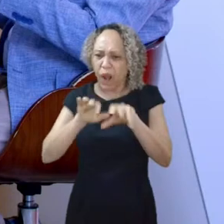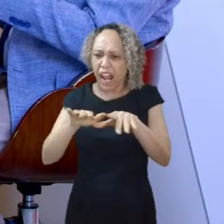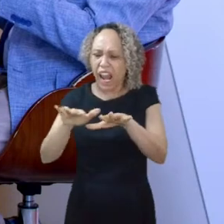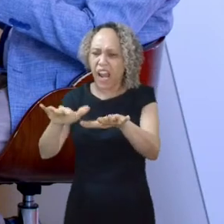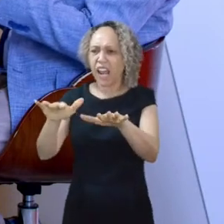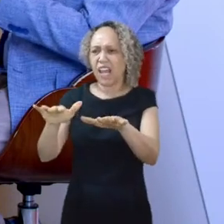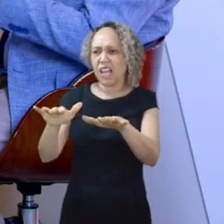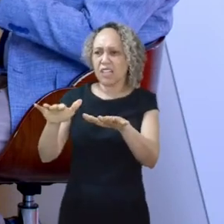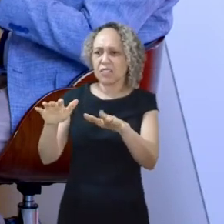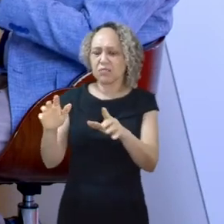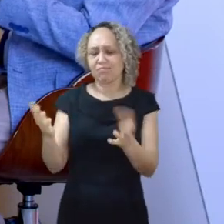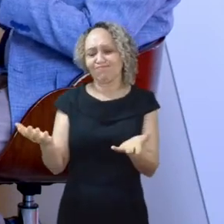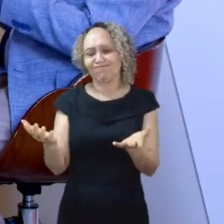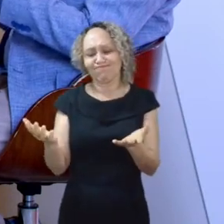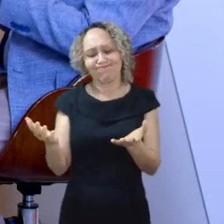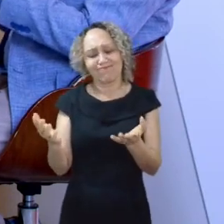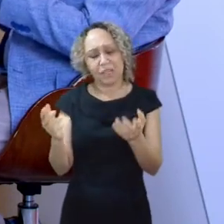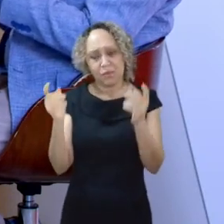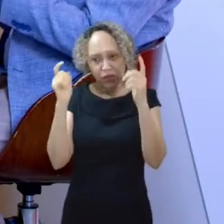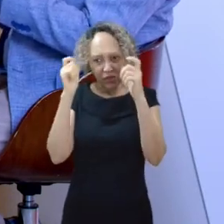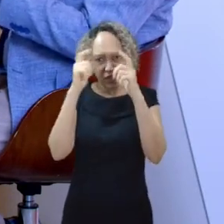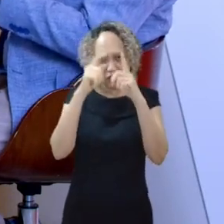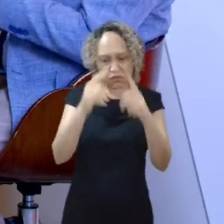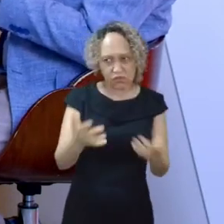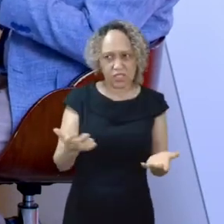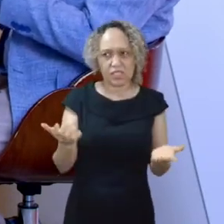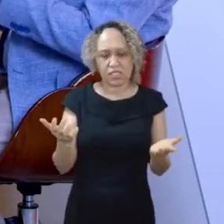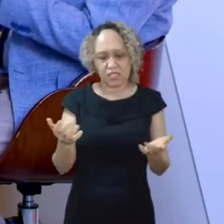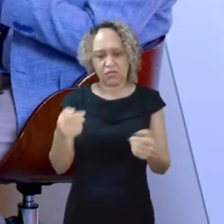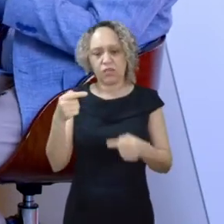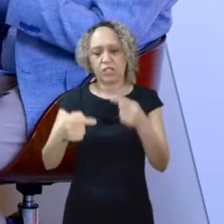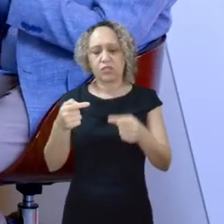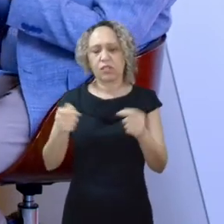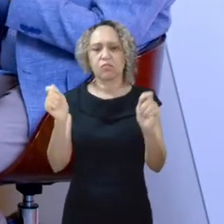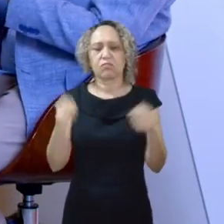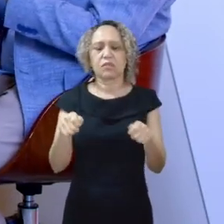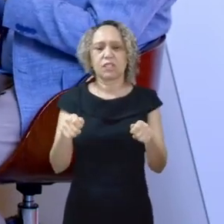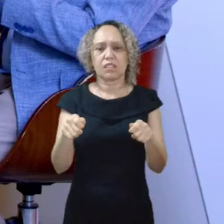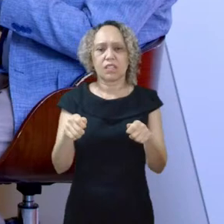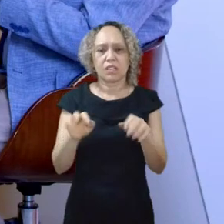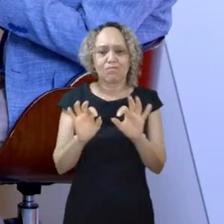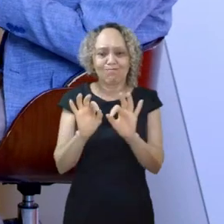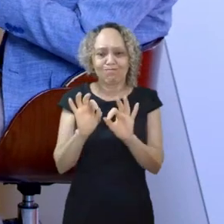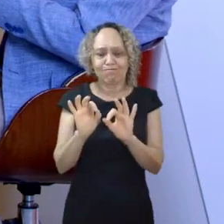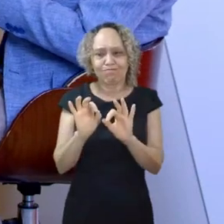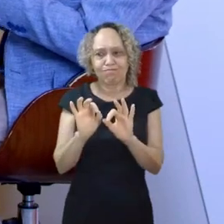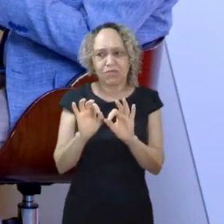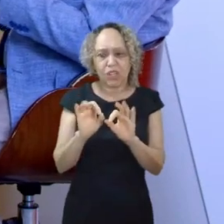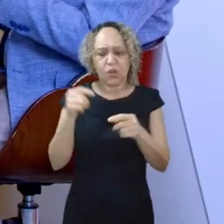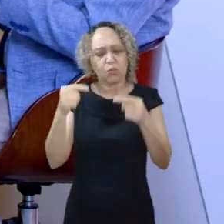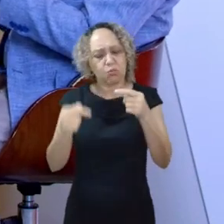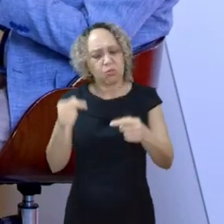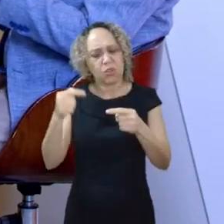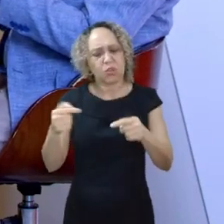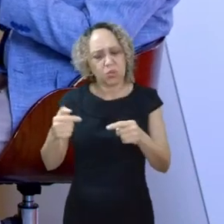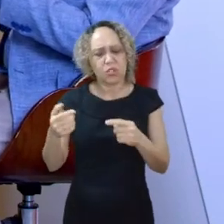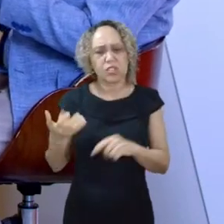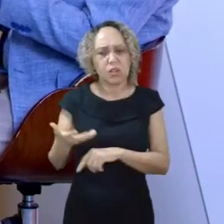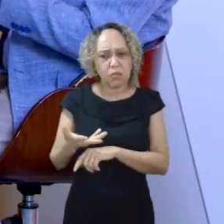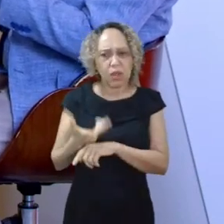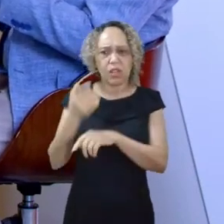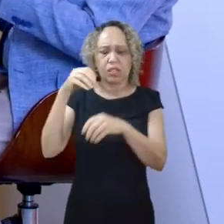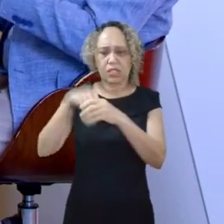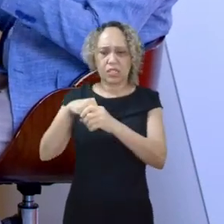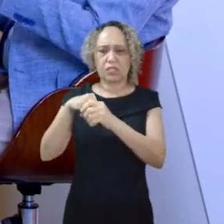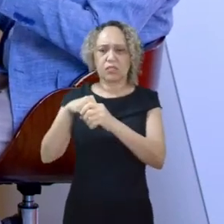muito complexo tudo isso. É uma discussão que realmente precisa ser muito bem discutida mesmo no Congresso, enfim, para